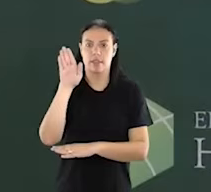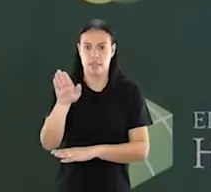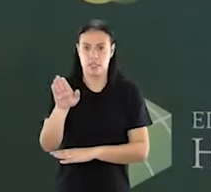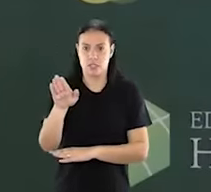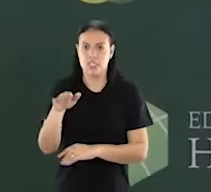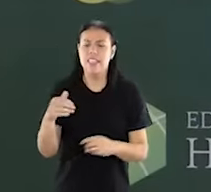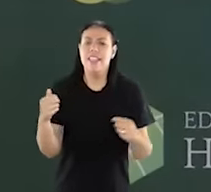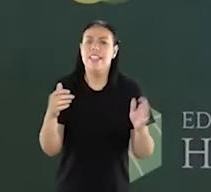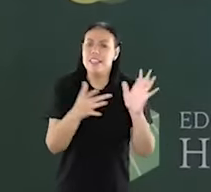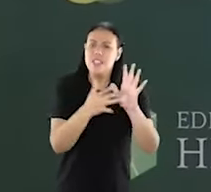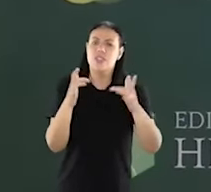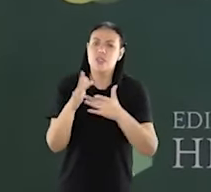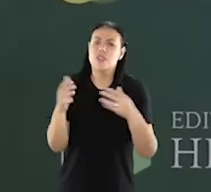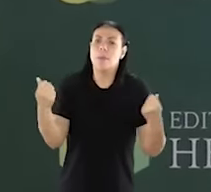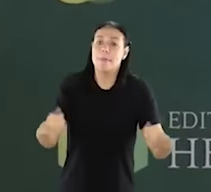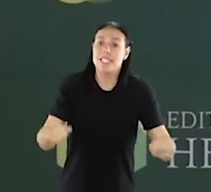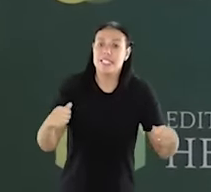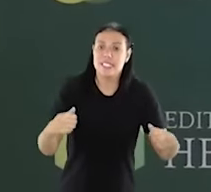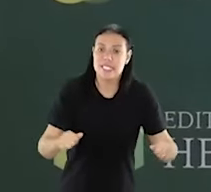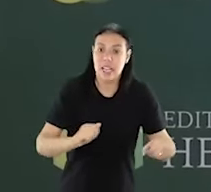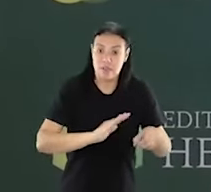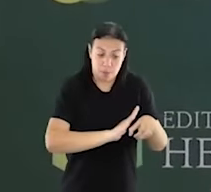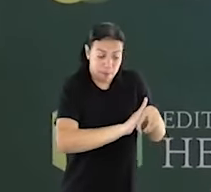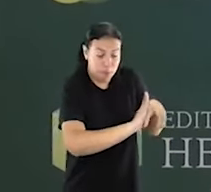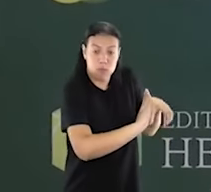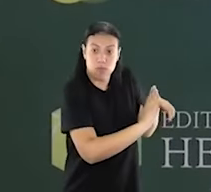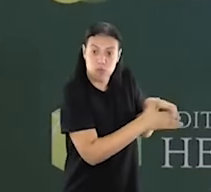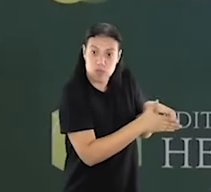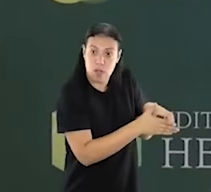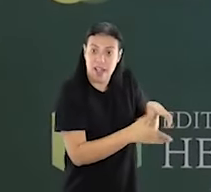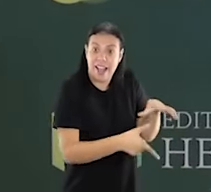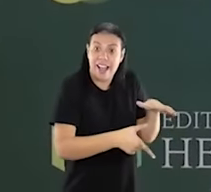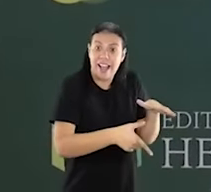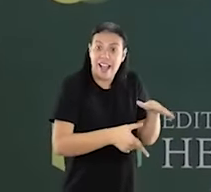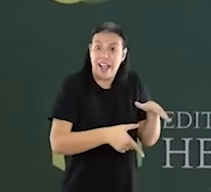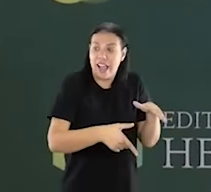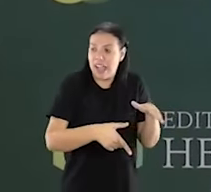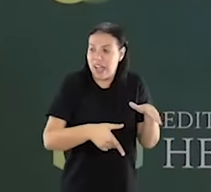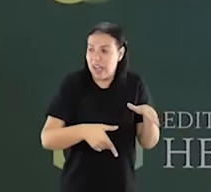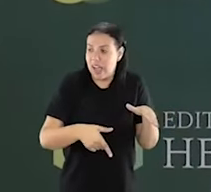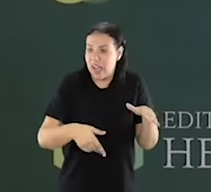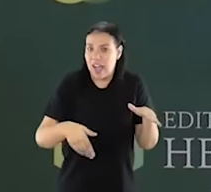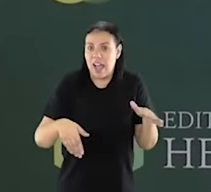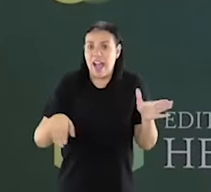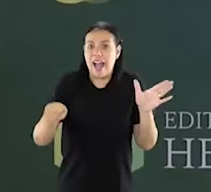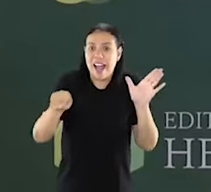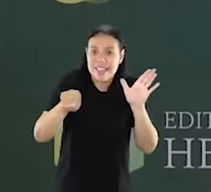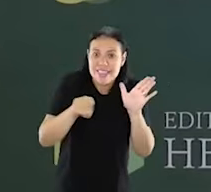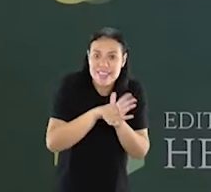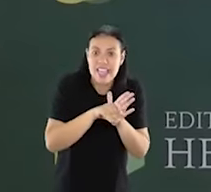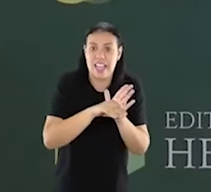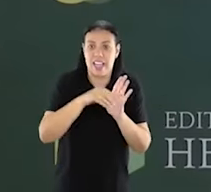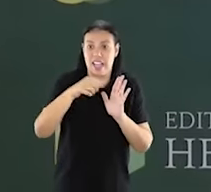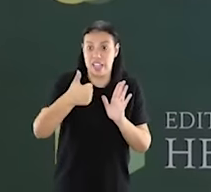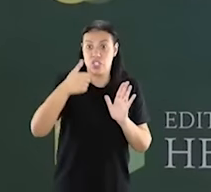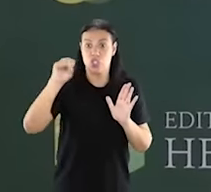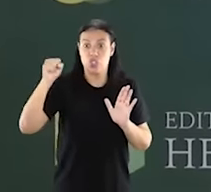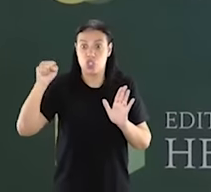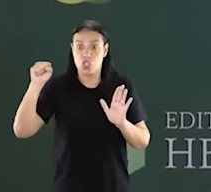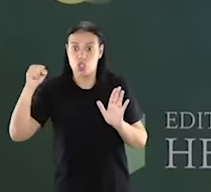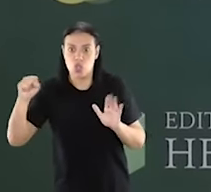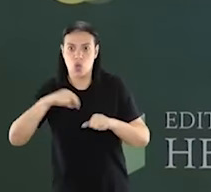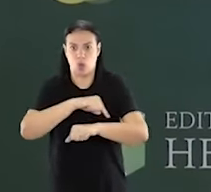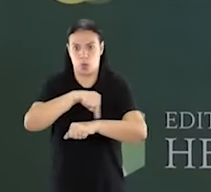ser necessariamente sepultado até às 6, porque 6 horas começava o sábado, e parava tudo. Só que o Jesus